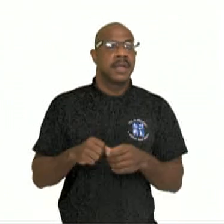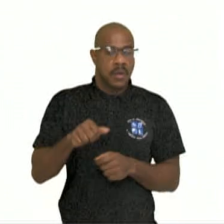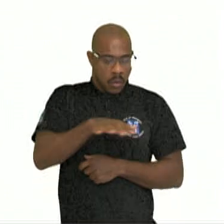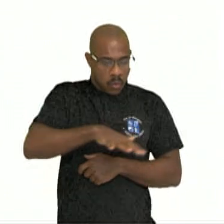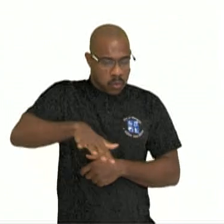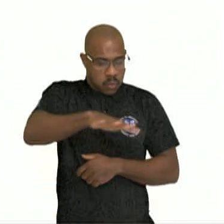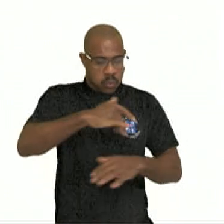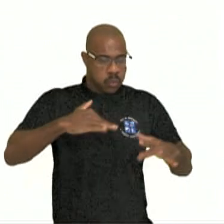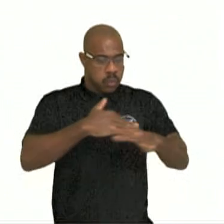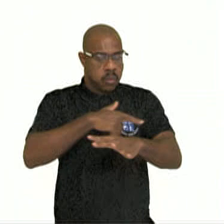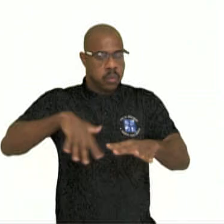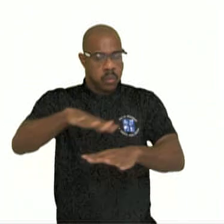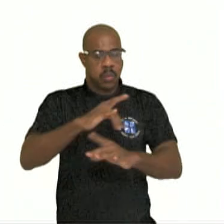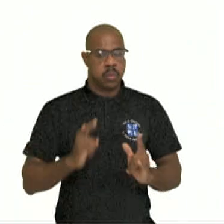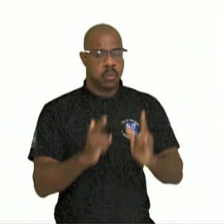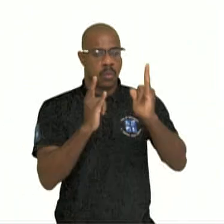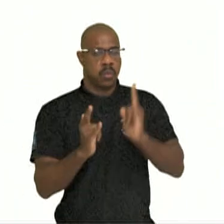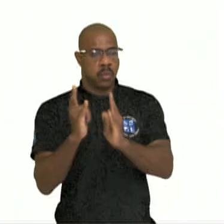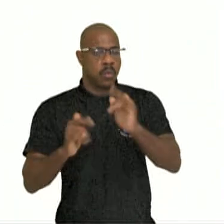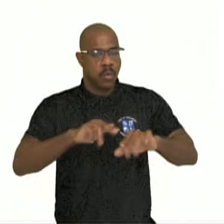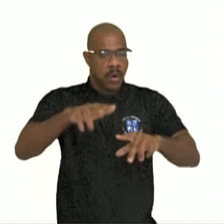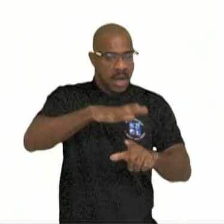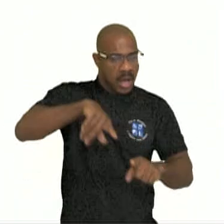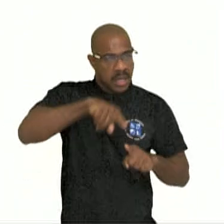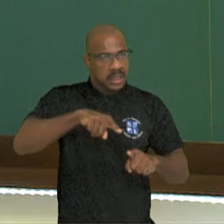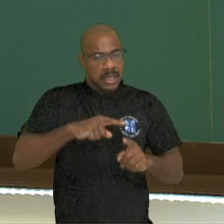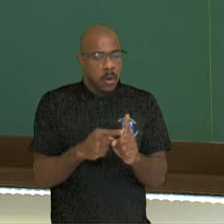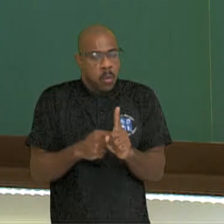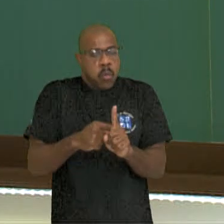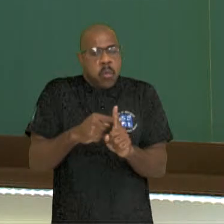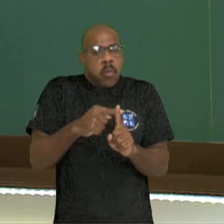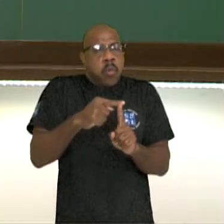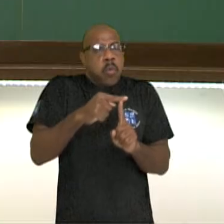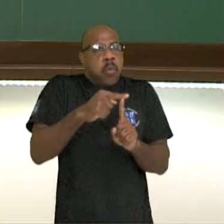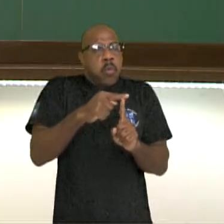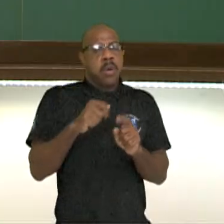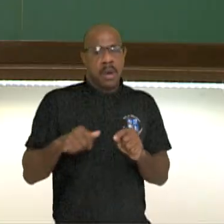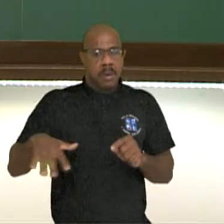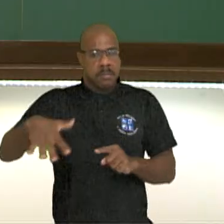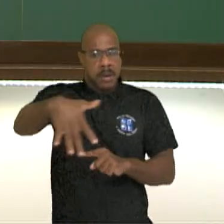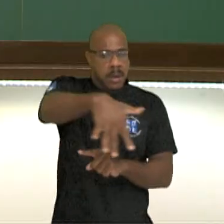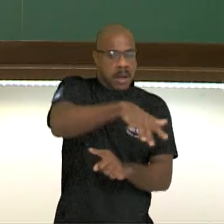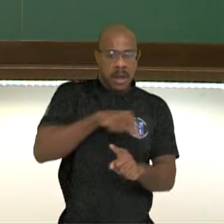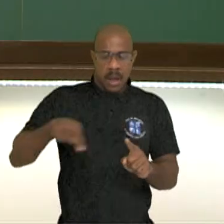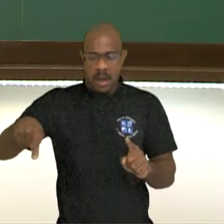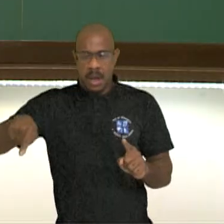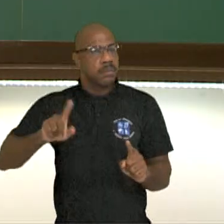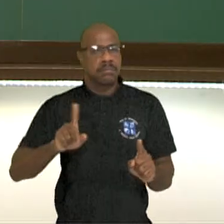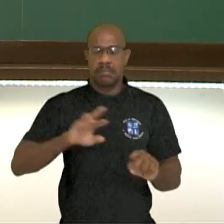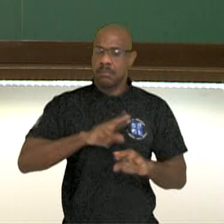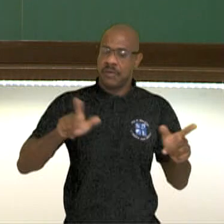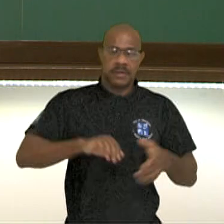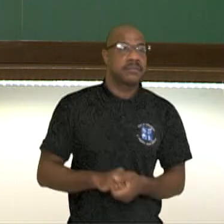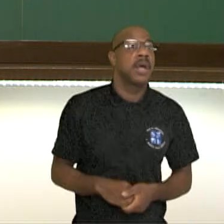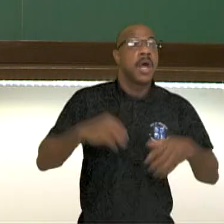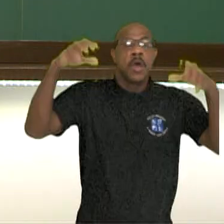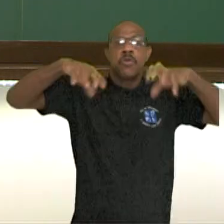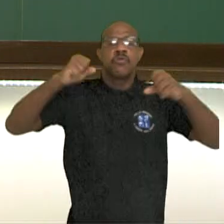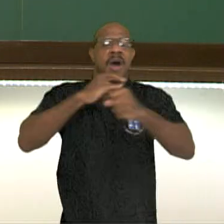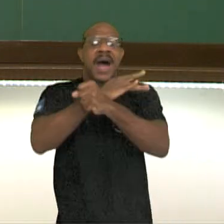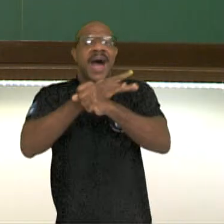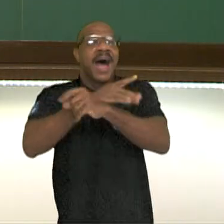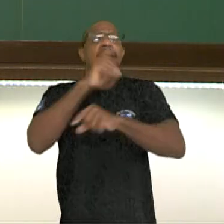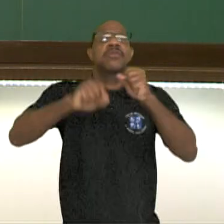área urbana ali vai ter uma temperatura mais elevada do que o seu entorno. Já as chuvas ácidas são caracterizadas por